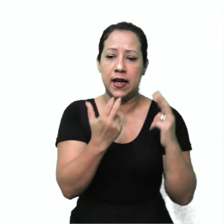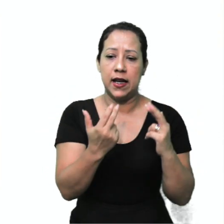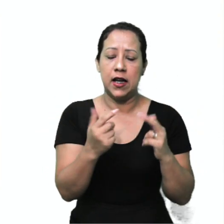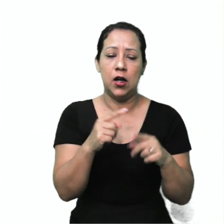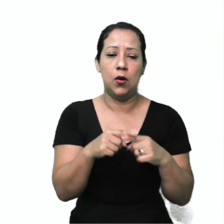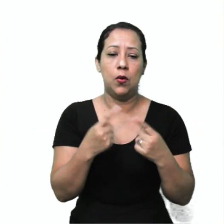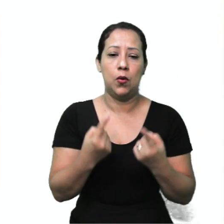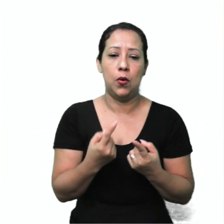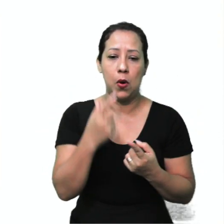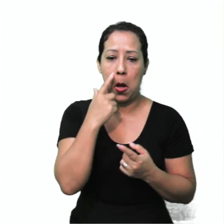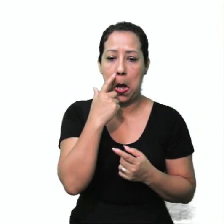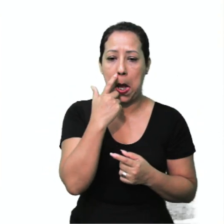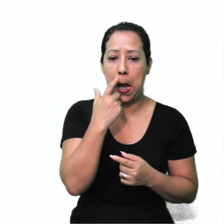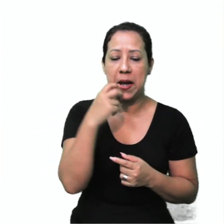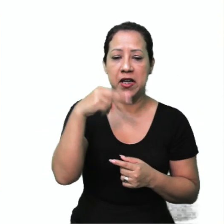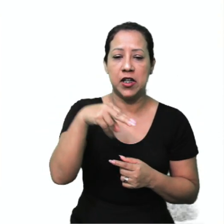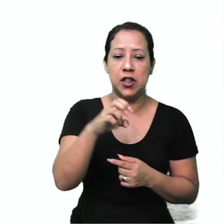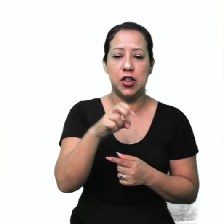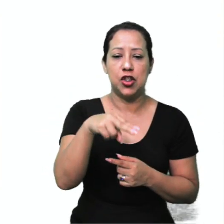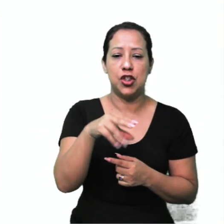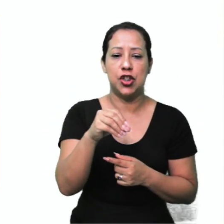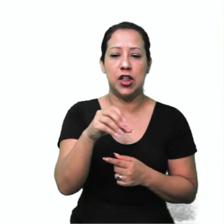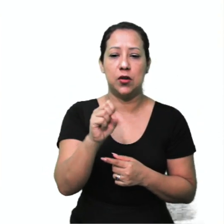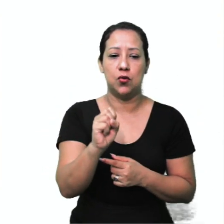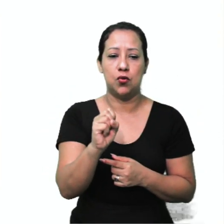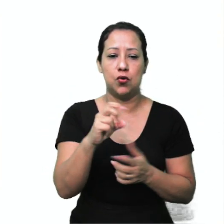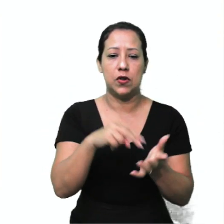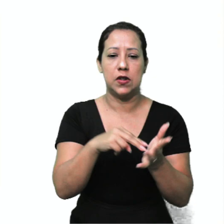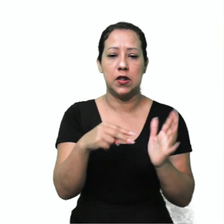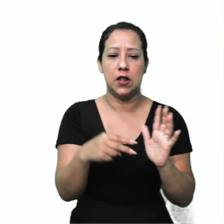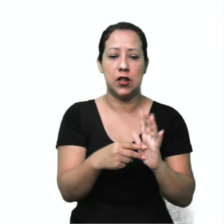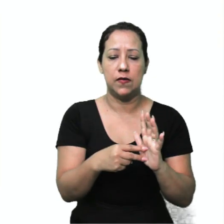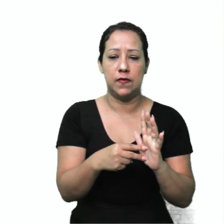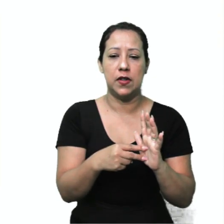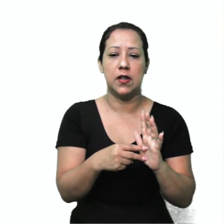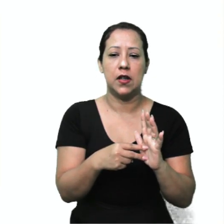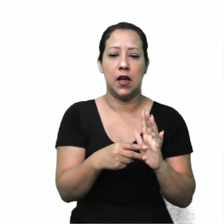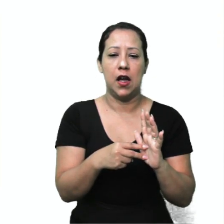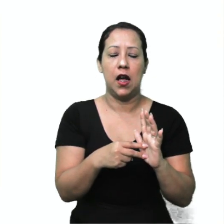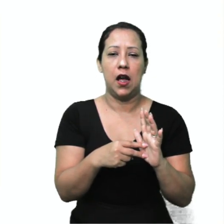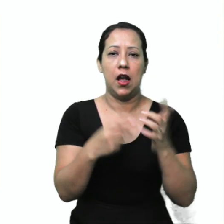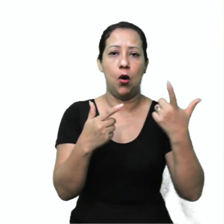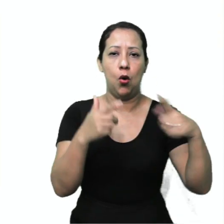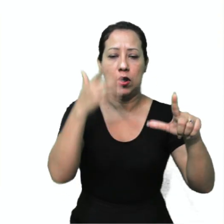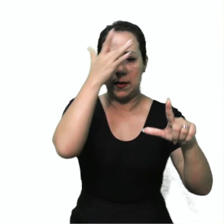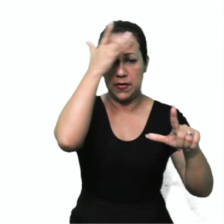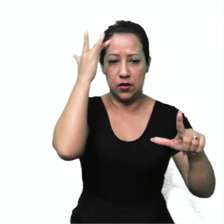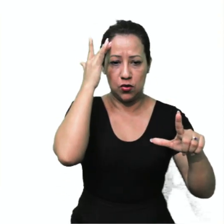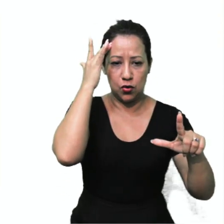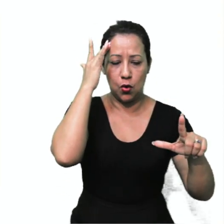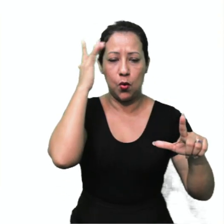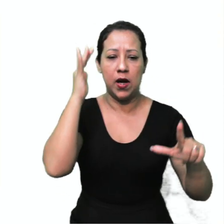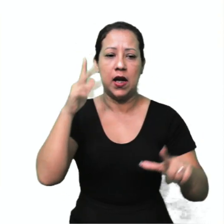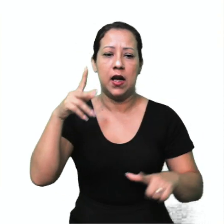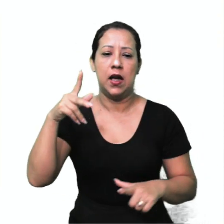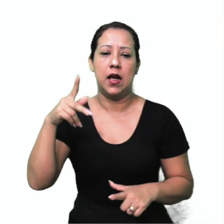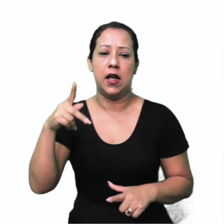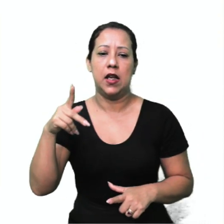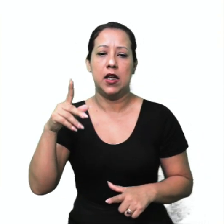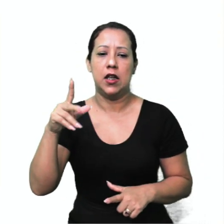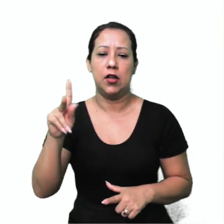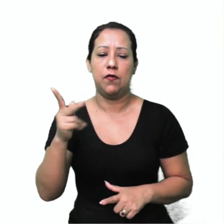e phobos, que é medo. A xenofobia pode ser caracterizada como uma forma de preconceito ou como uma doença, um